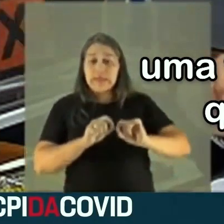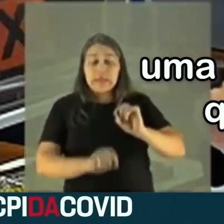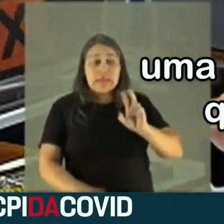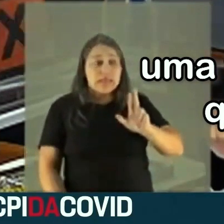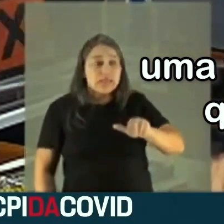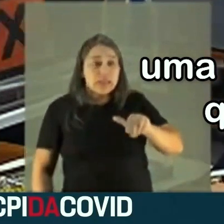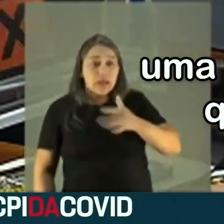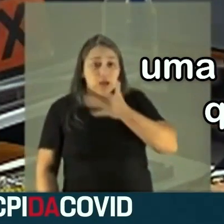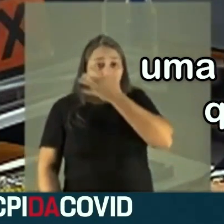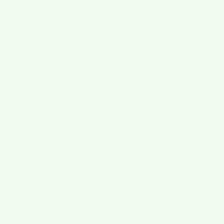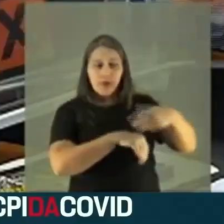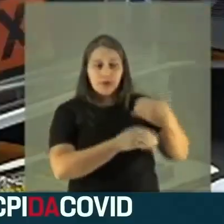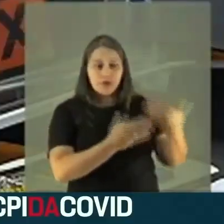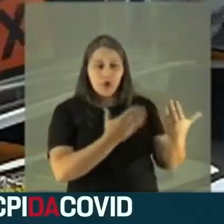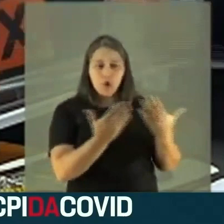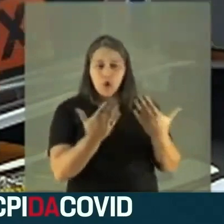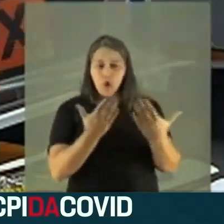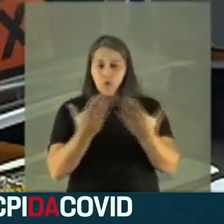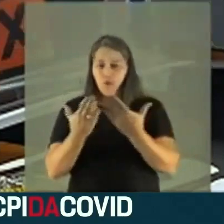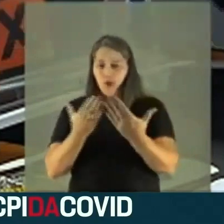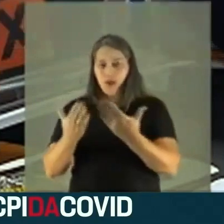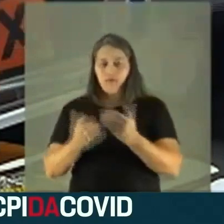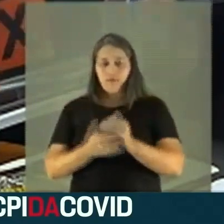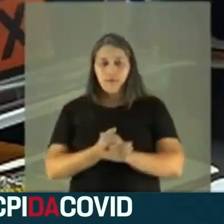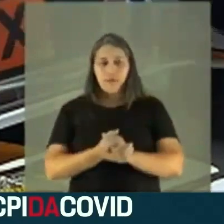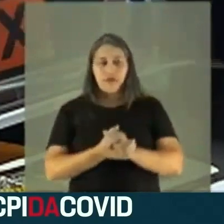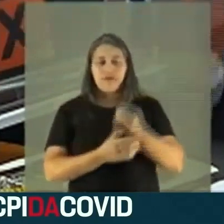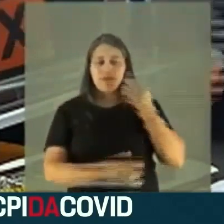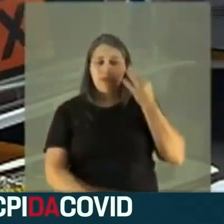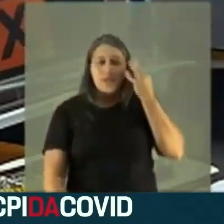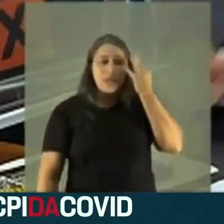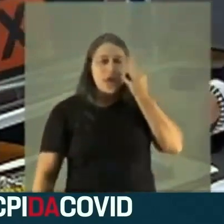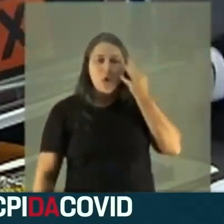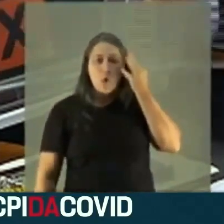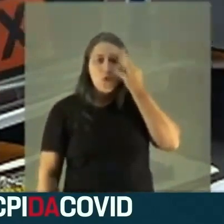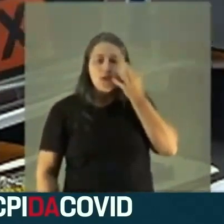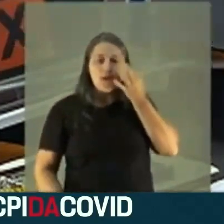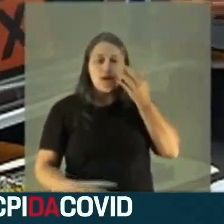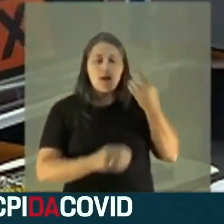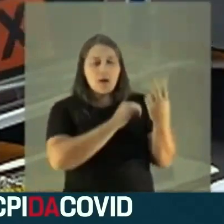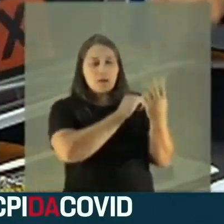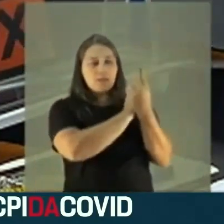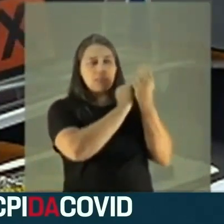no mundo implementou. A tese da imunidade de rebanho é